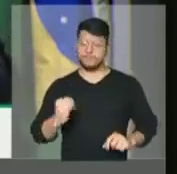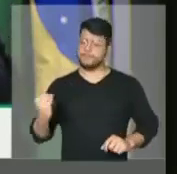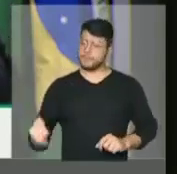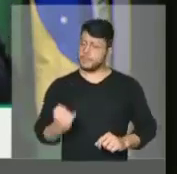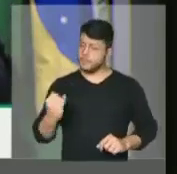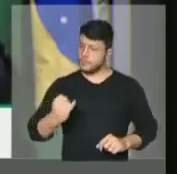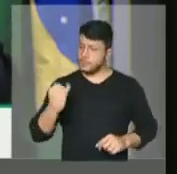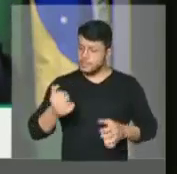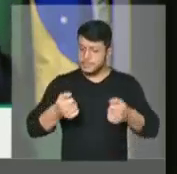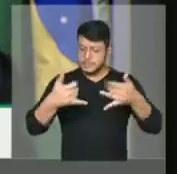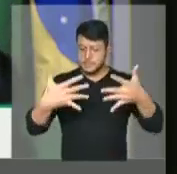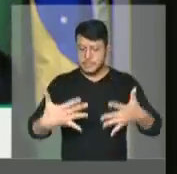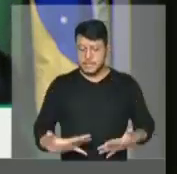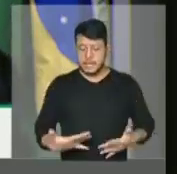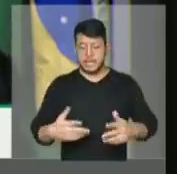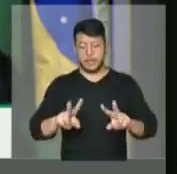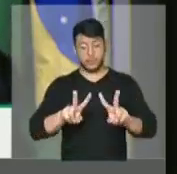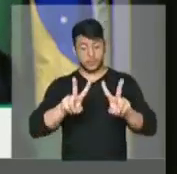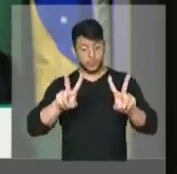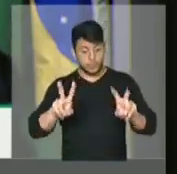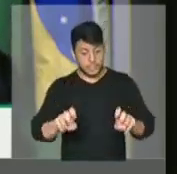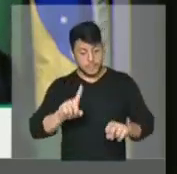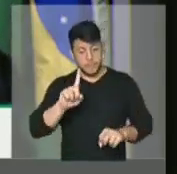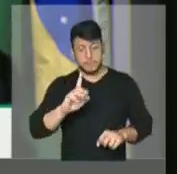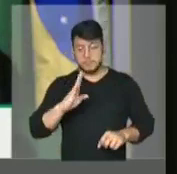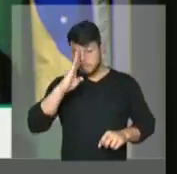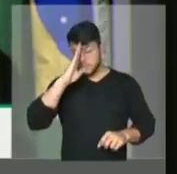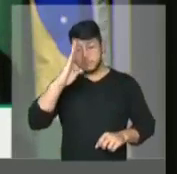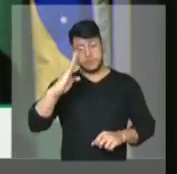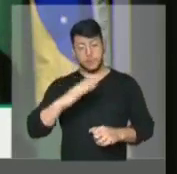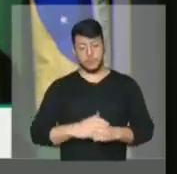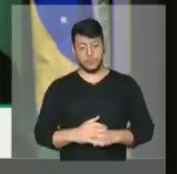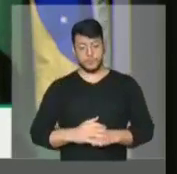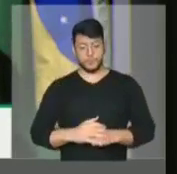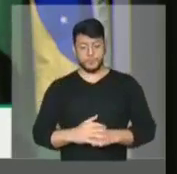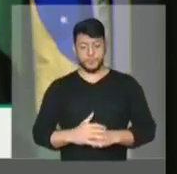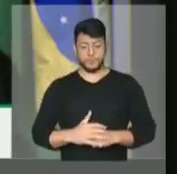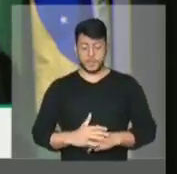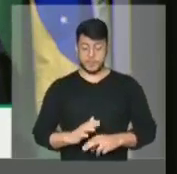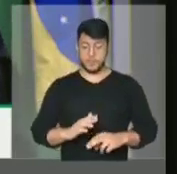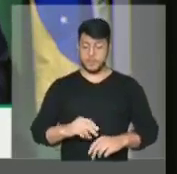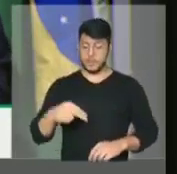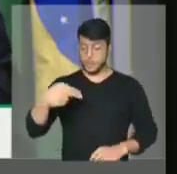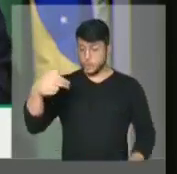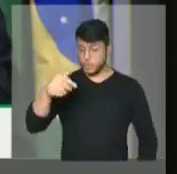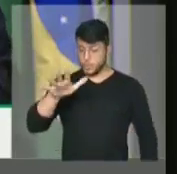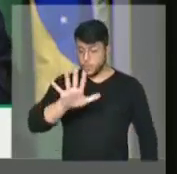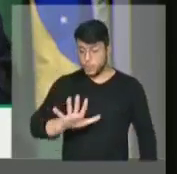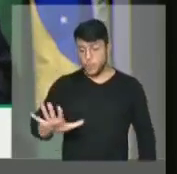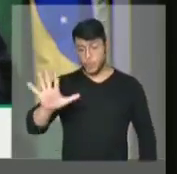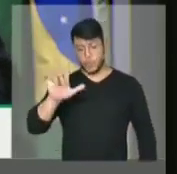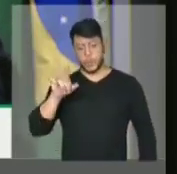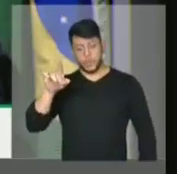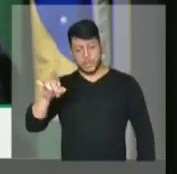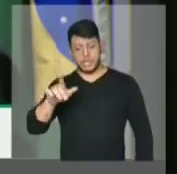assunto seja tratado como uma prioridade. Uma região como o Nordeste, com tantas dificuldades,